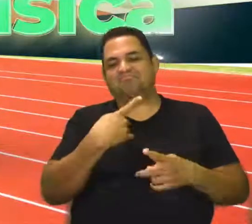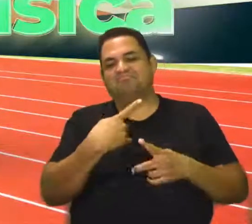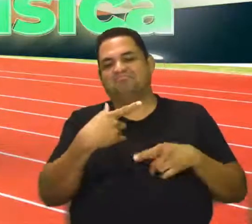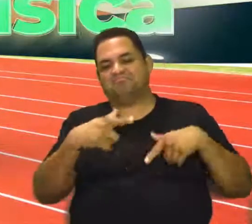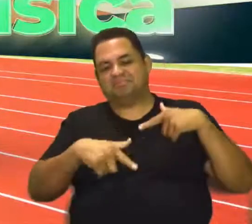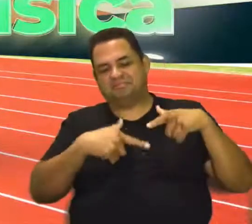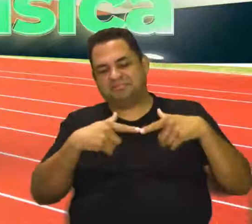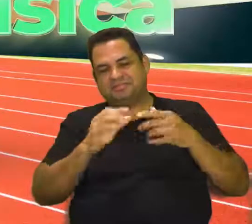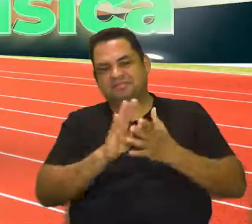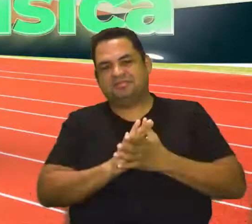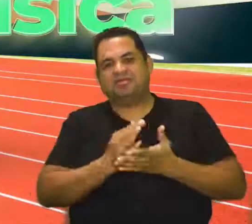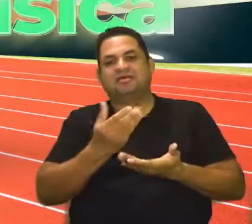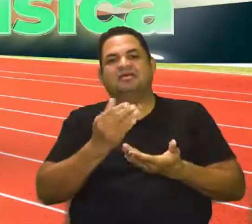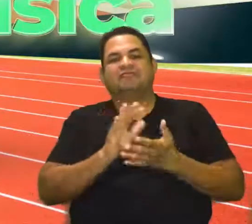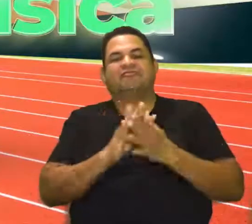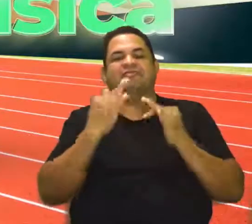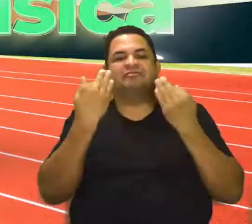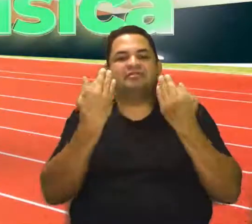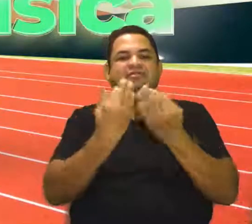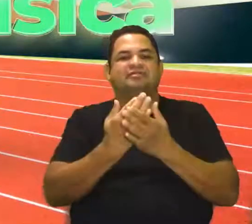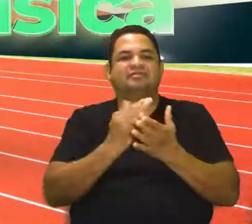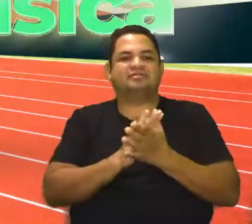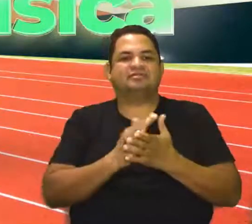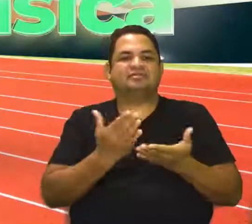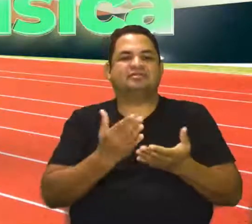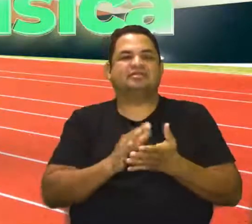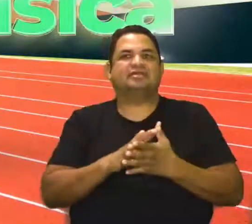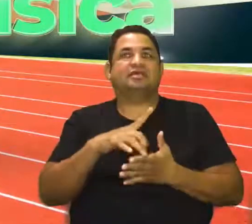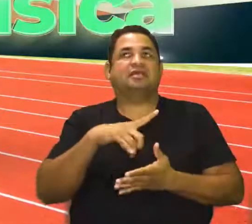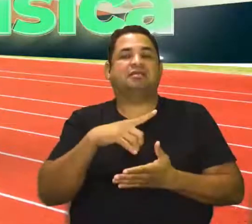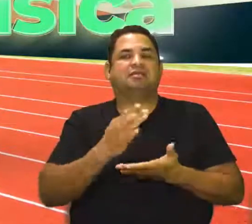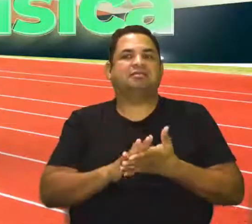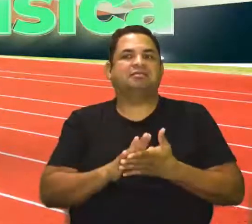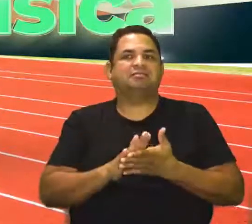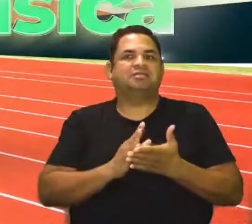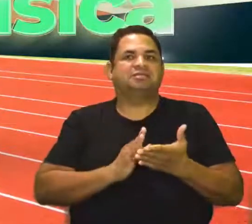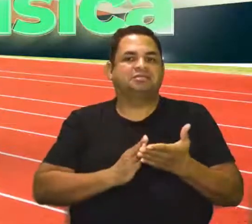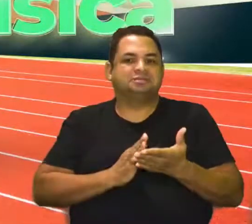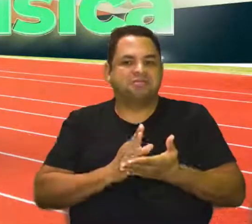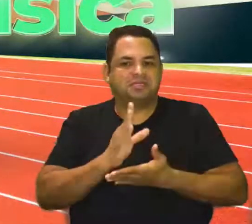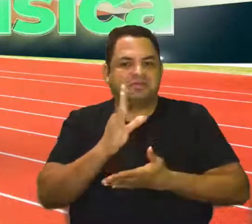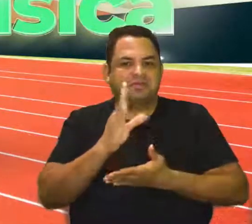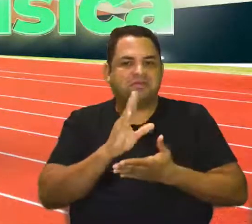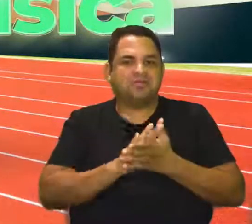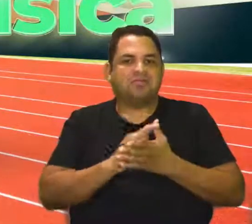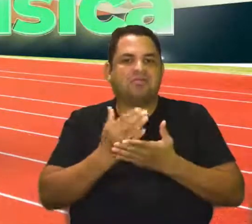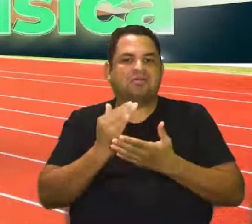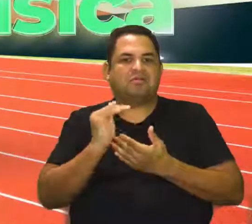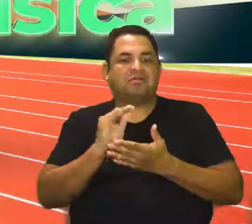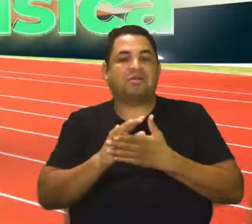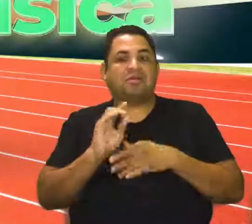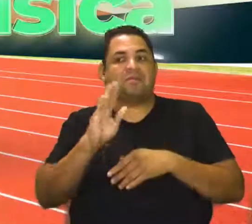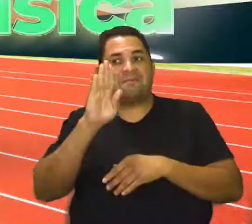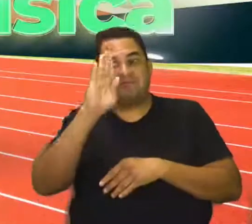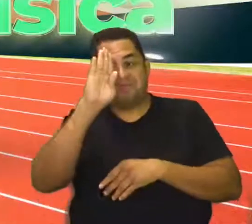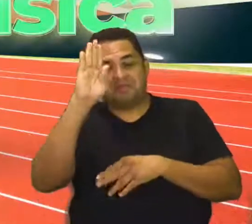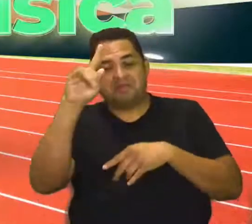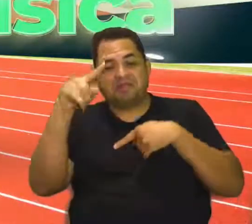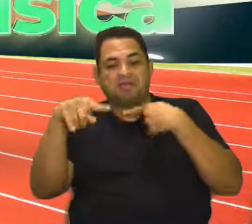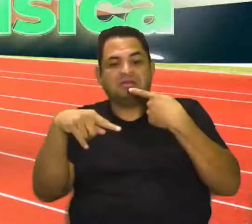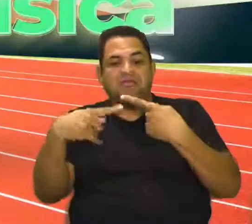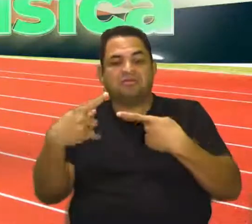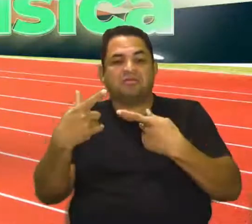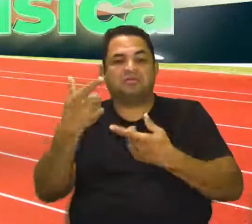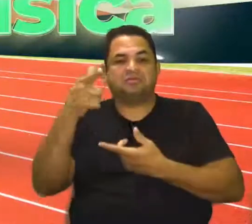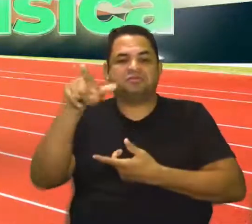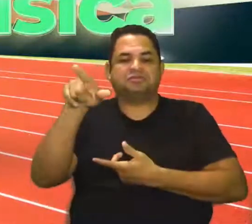é uma verdade realmente isso. A gente acaba colocando outras prioridades na frente, vai deixando para depois. Exato. Quando vê,